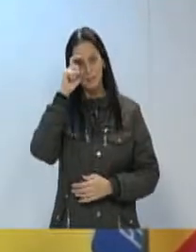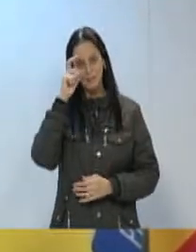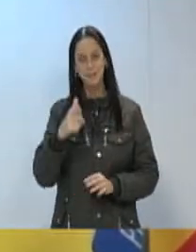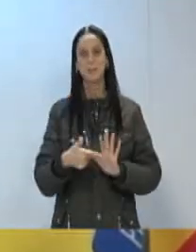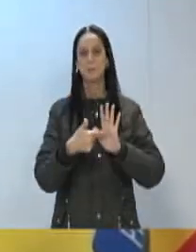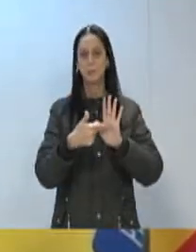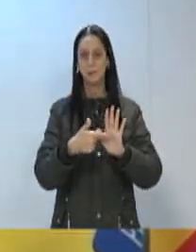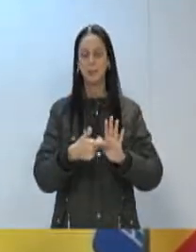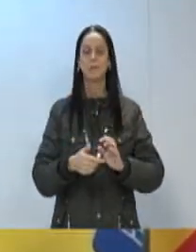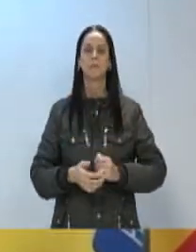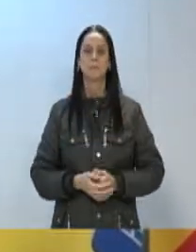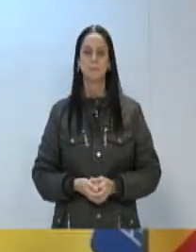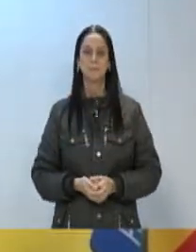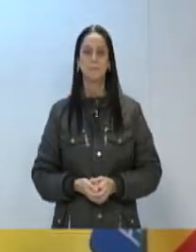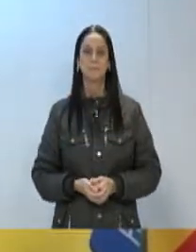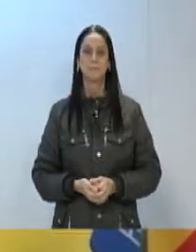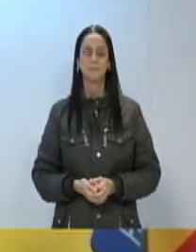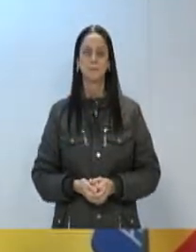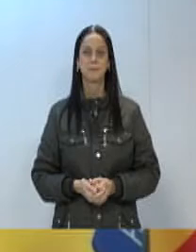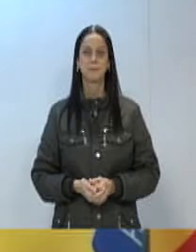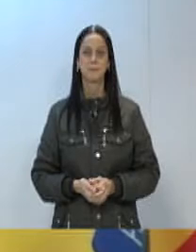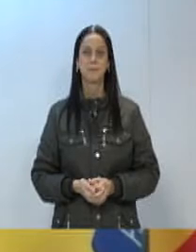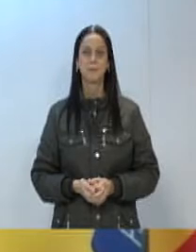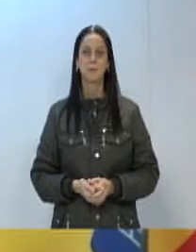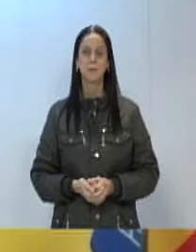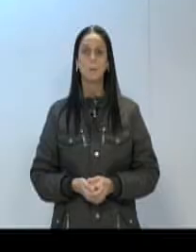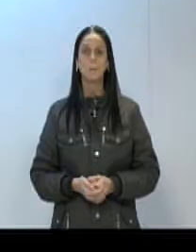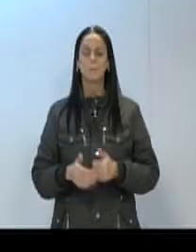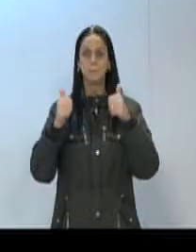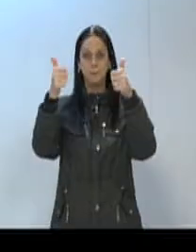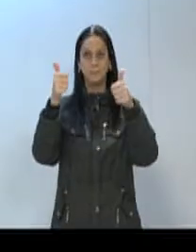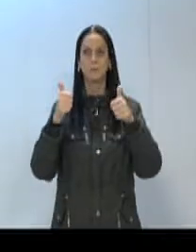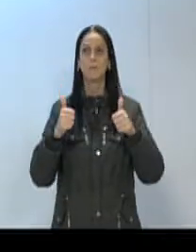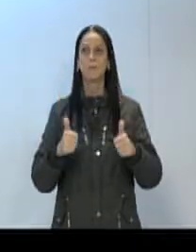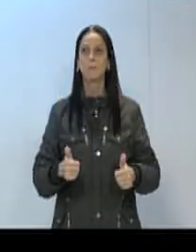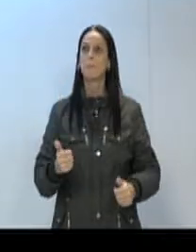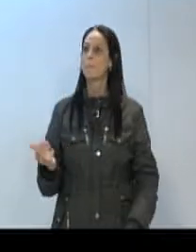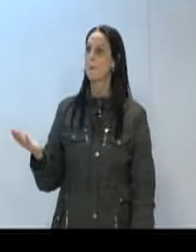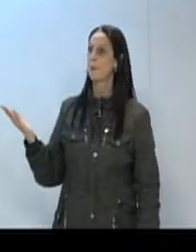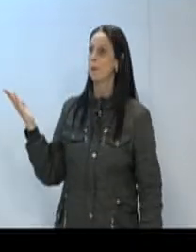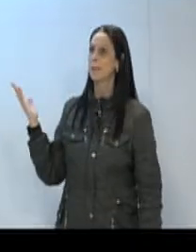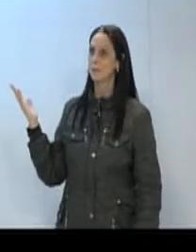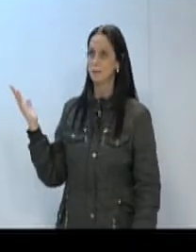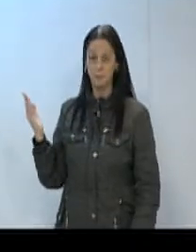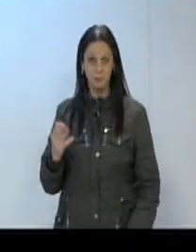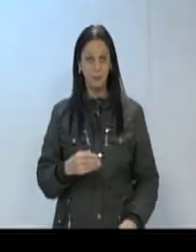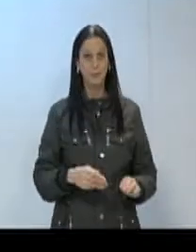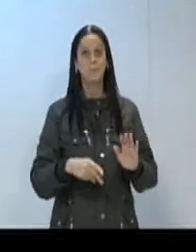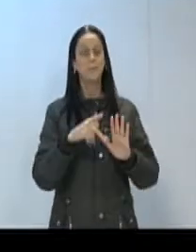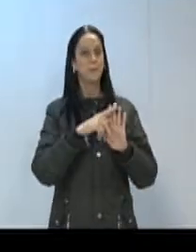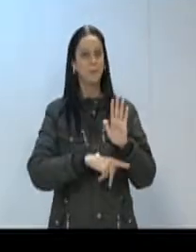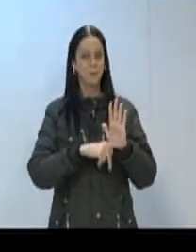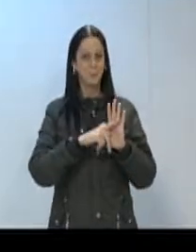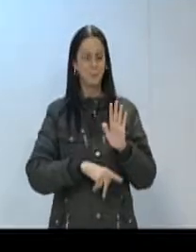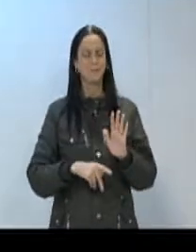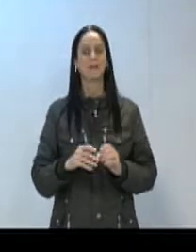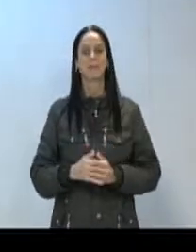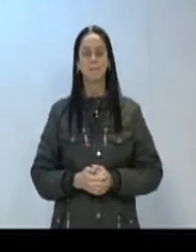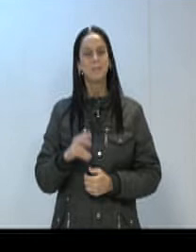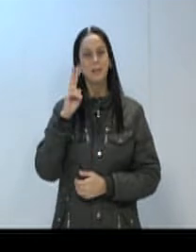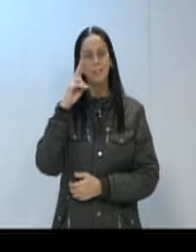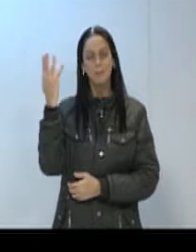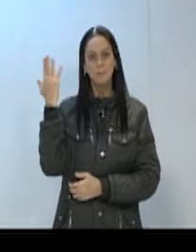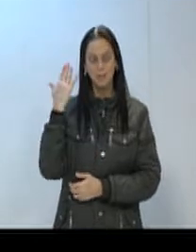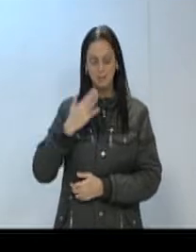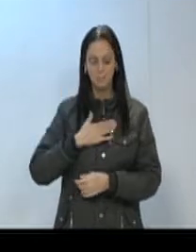por favor are mostra um banner esse projeto senhoras senhores um dia eu recebi uma